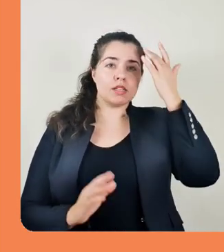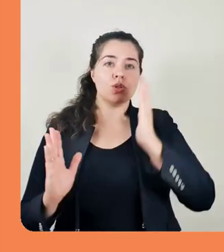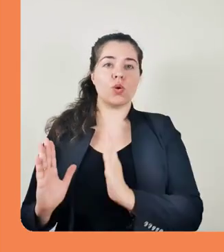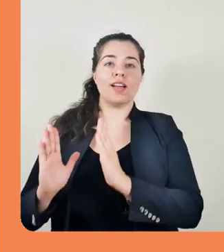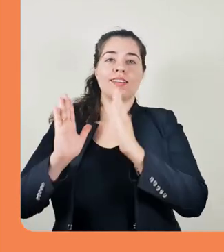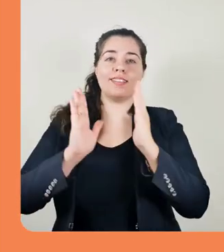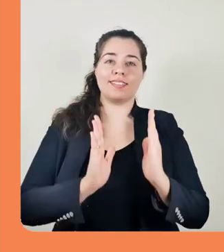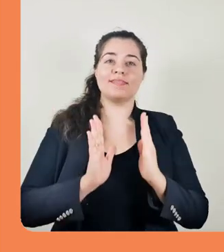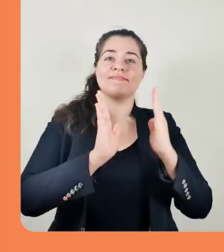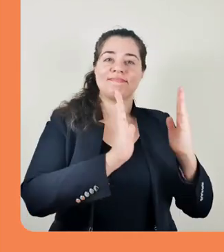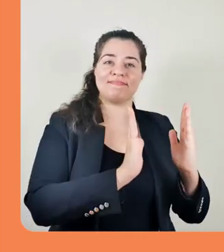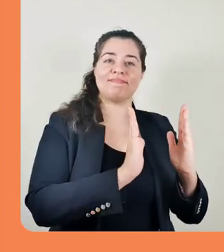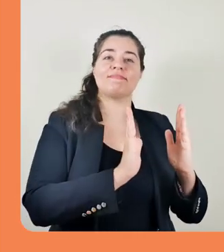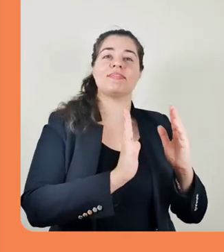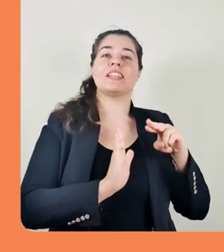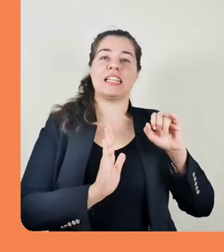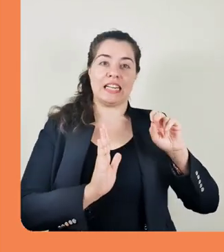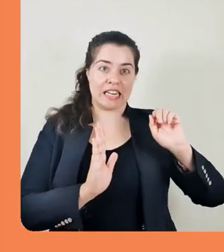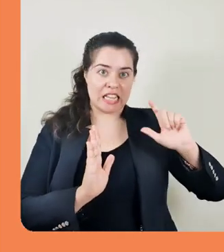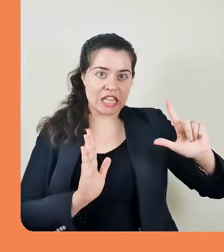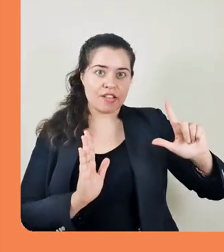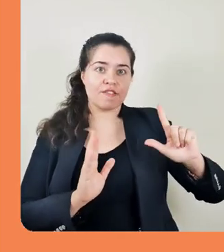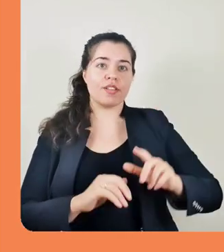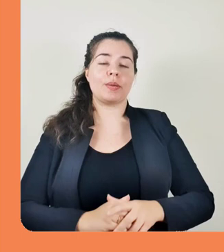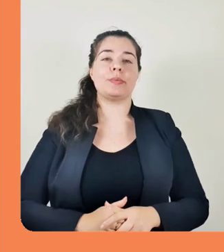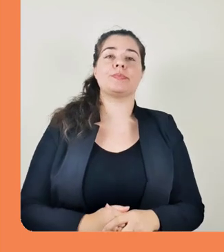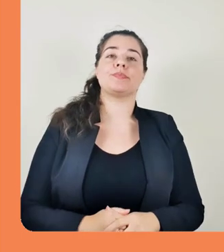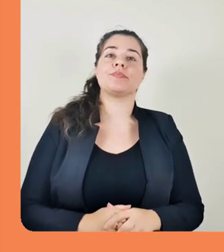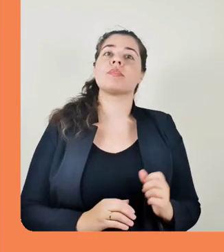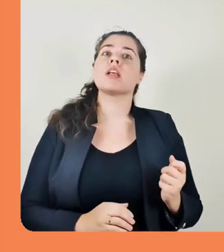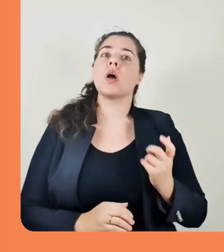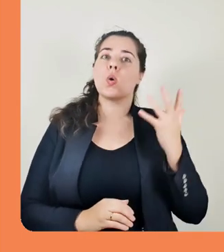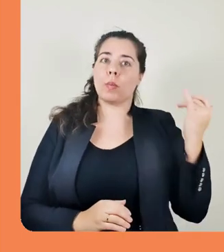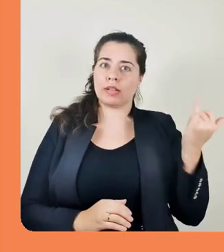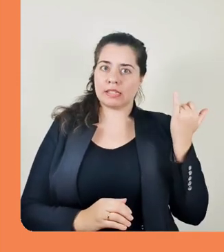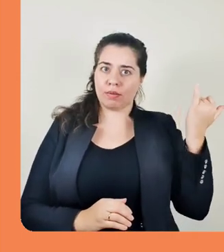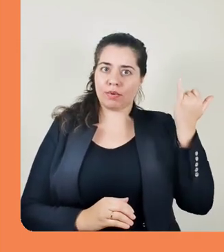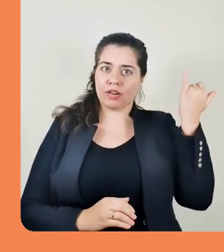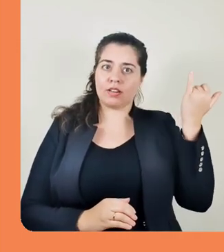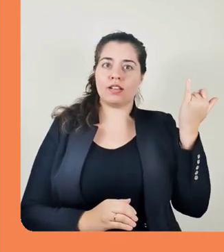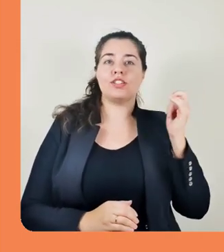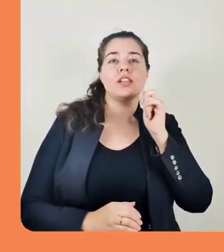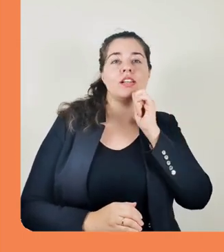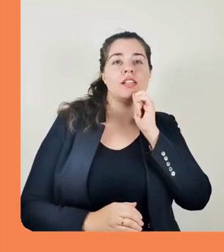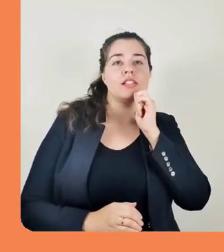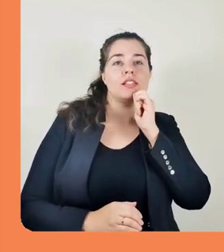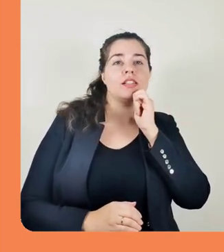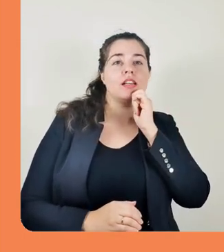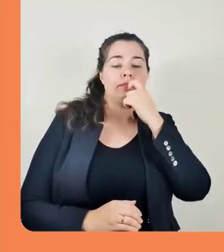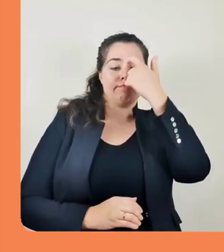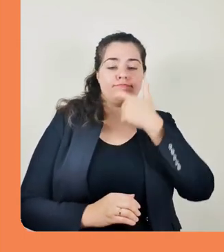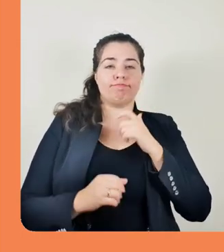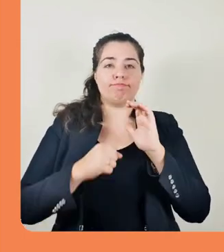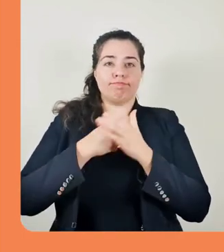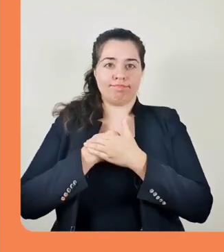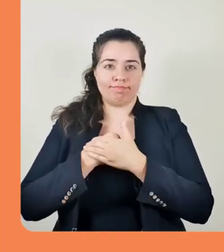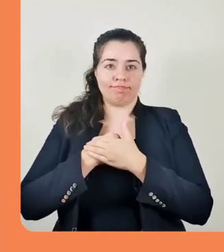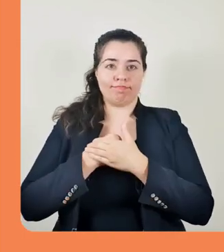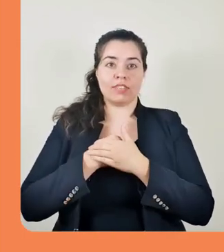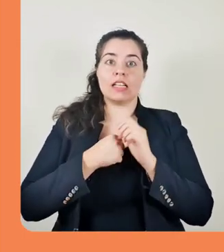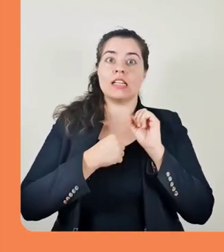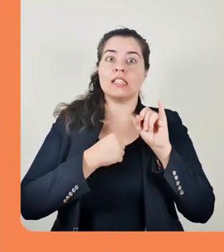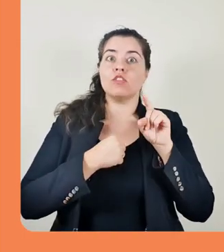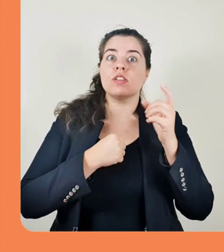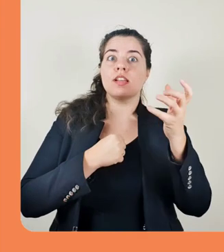do dos alunos que vai ter uma notificação para aqueles que mudaram de nível